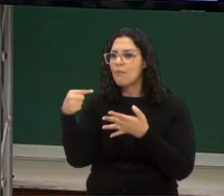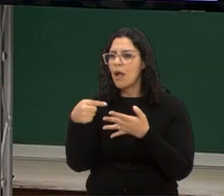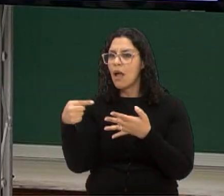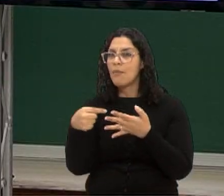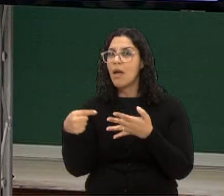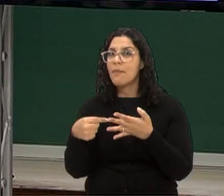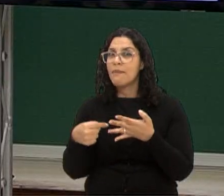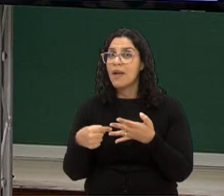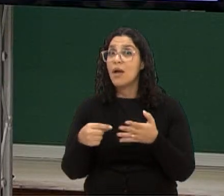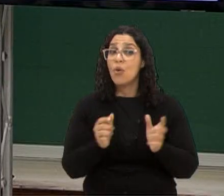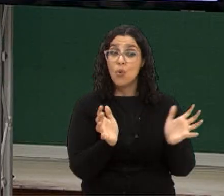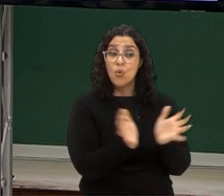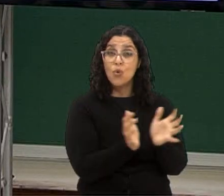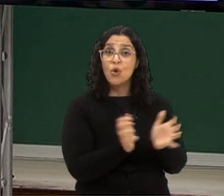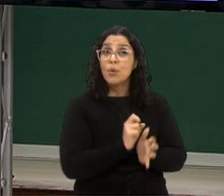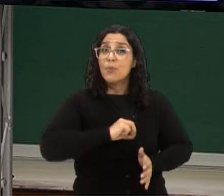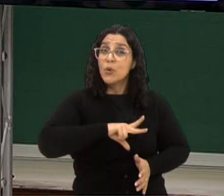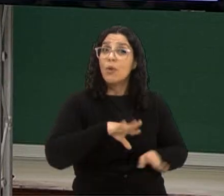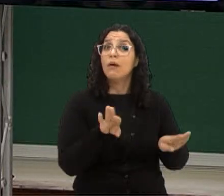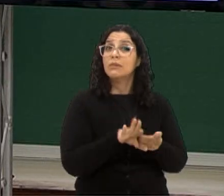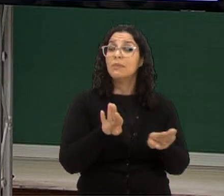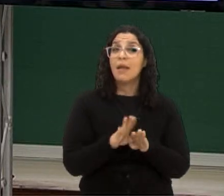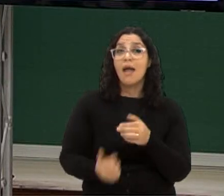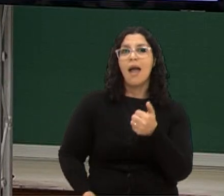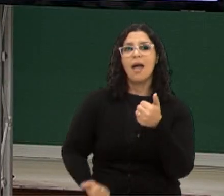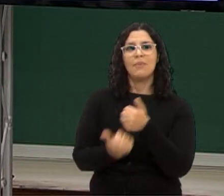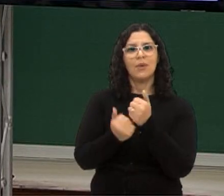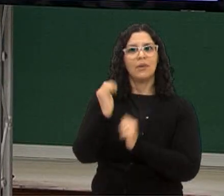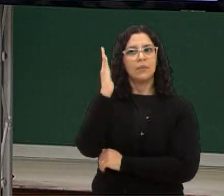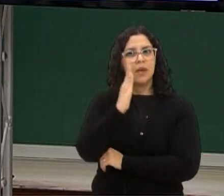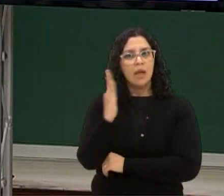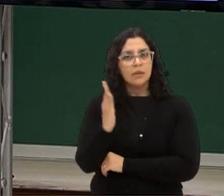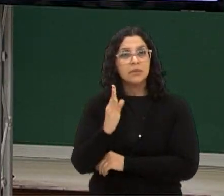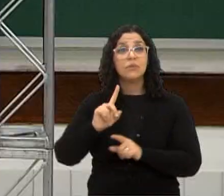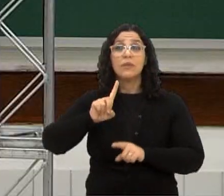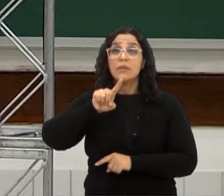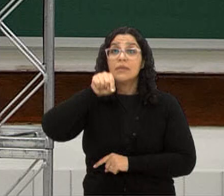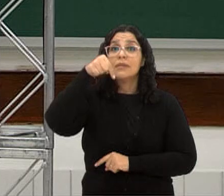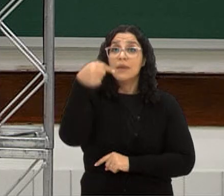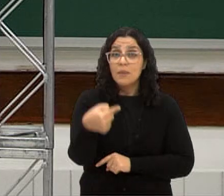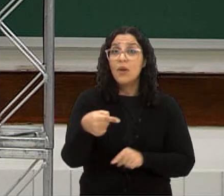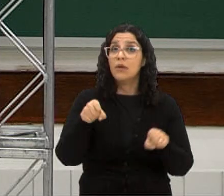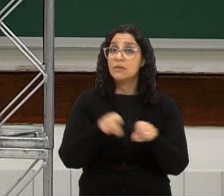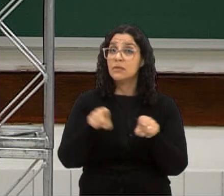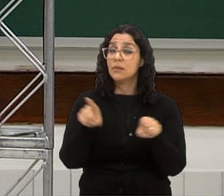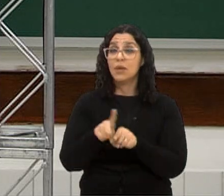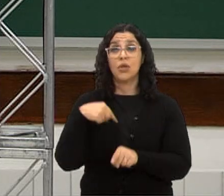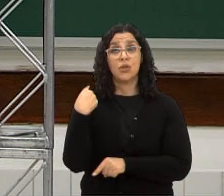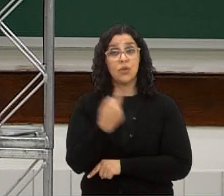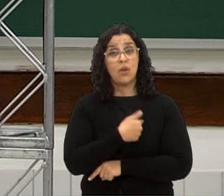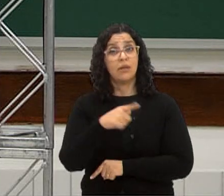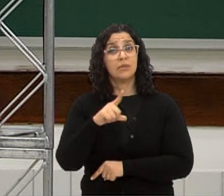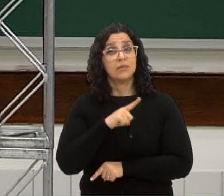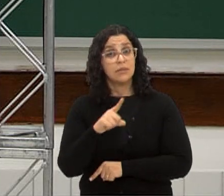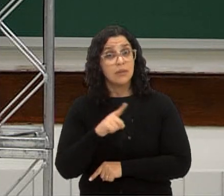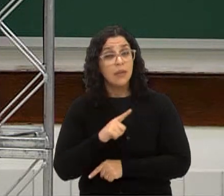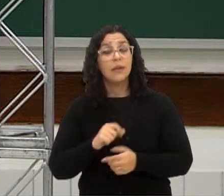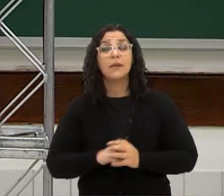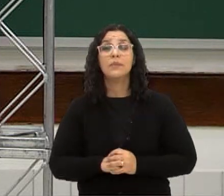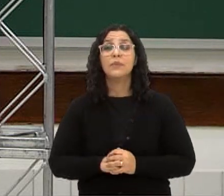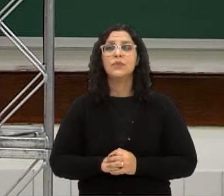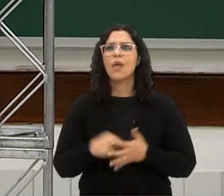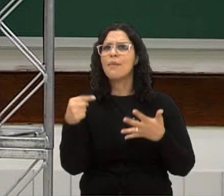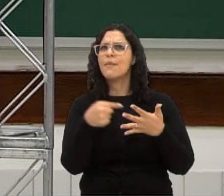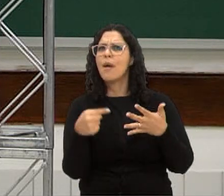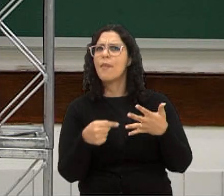próprios portugueses que vão beneficiar o Brasil, e depois nós vamos ter